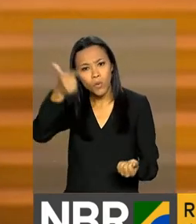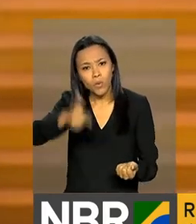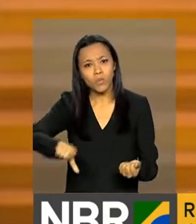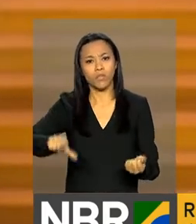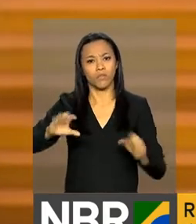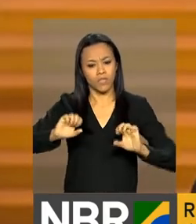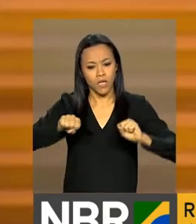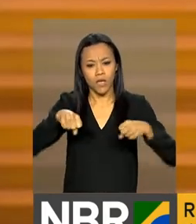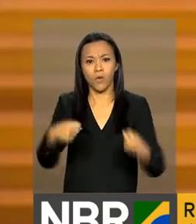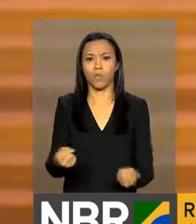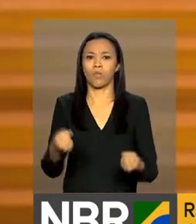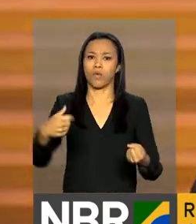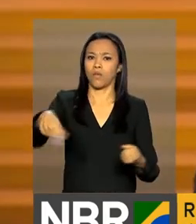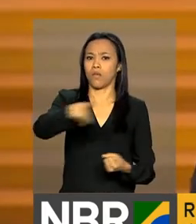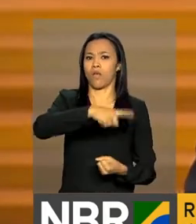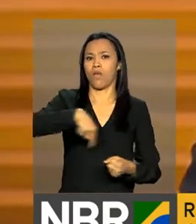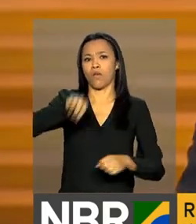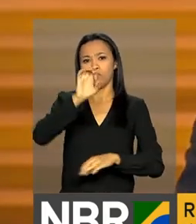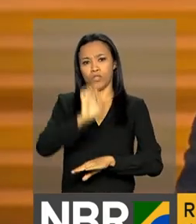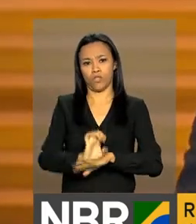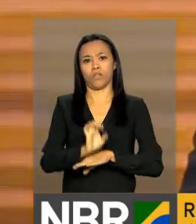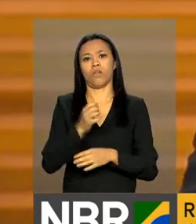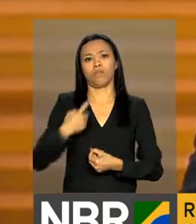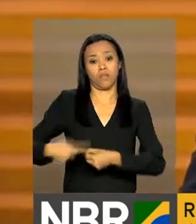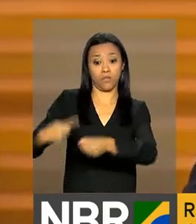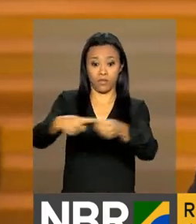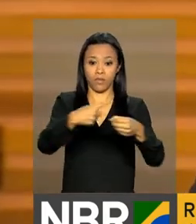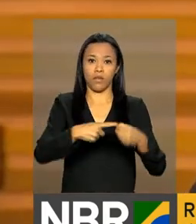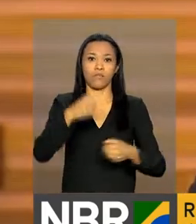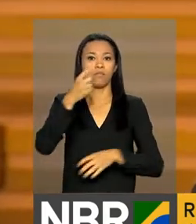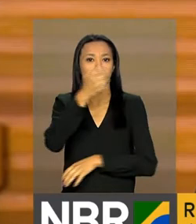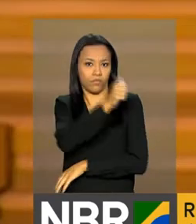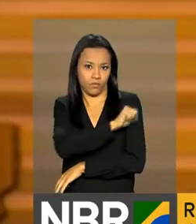a recuperação do nosso estado e das nossas cidades.